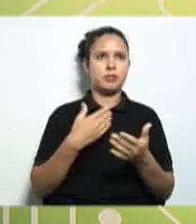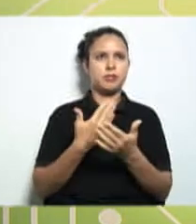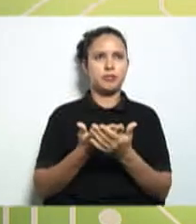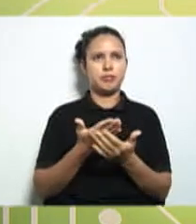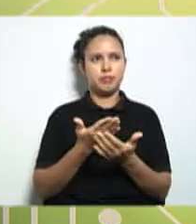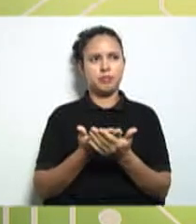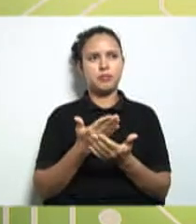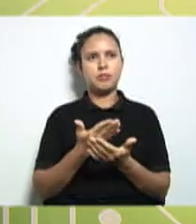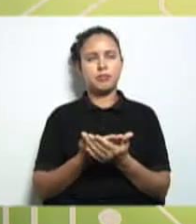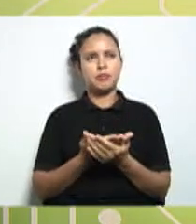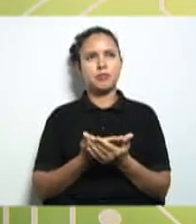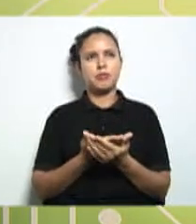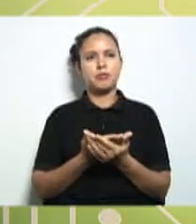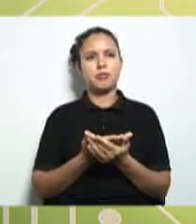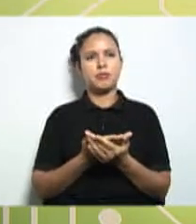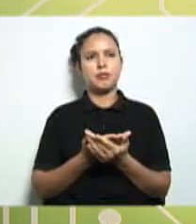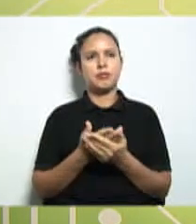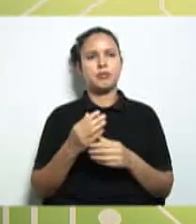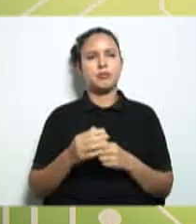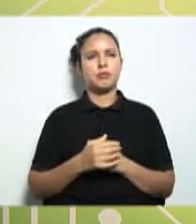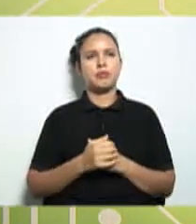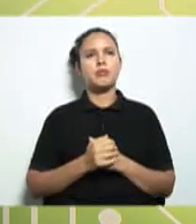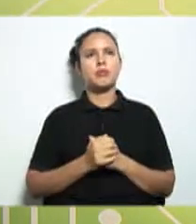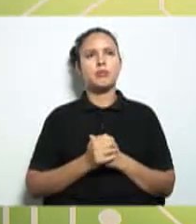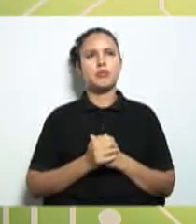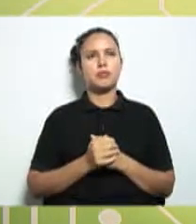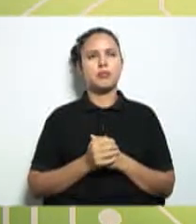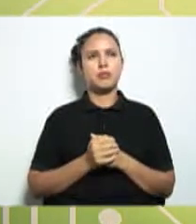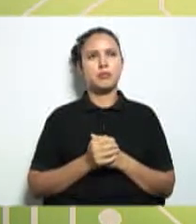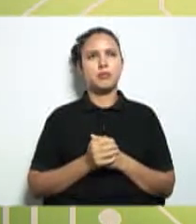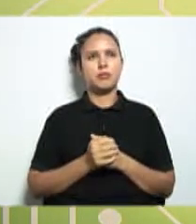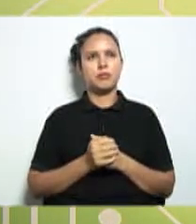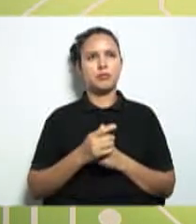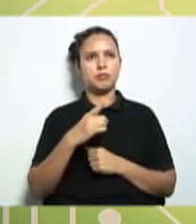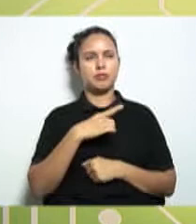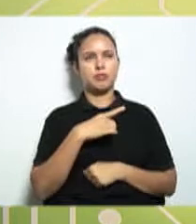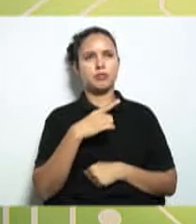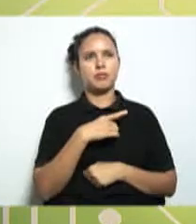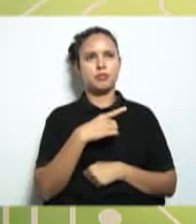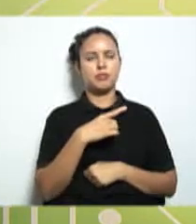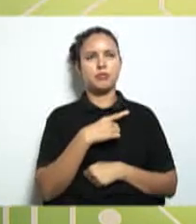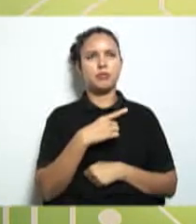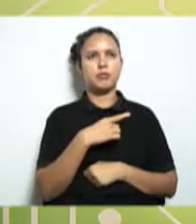abordamos aqui, tá? Nós temos